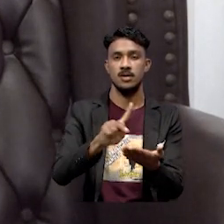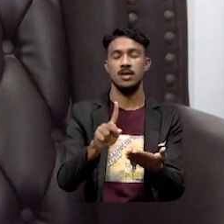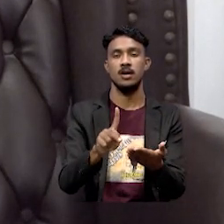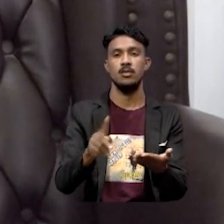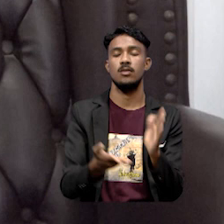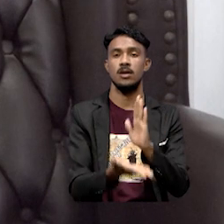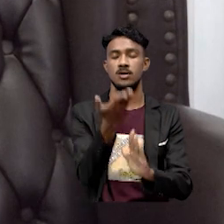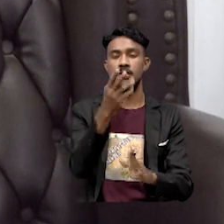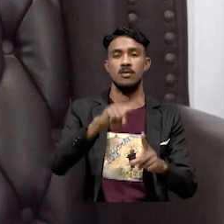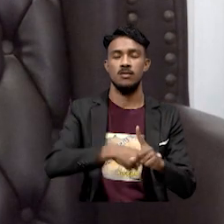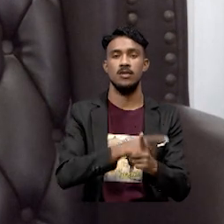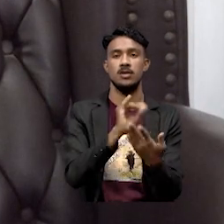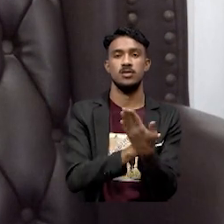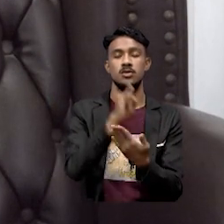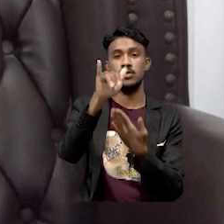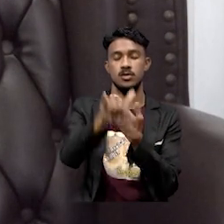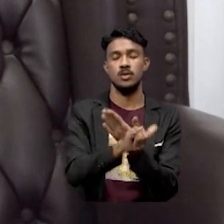fulan julho né retan